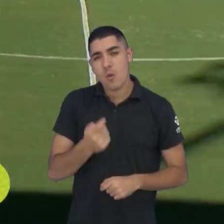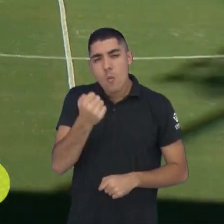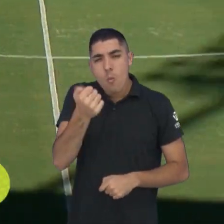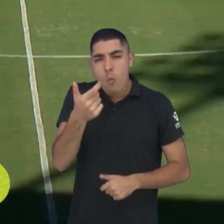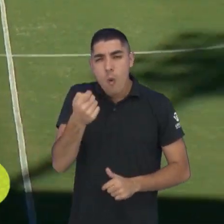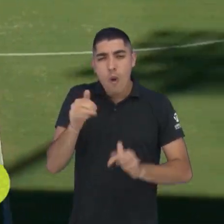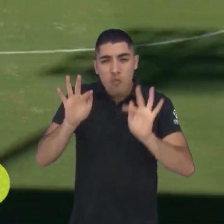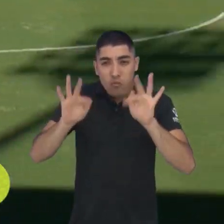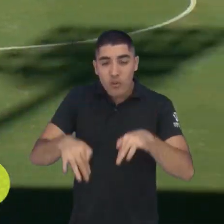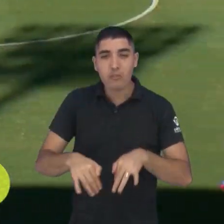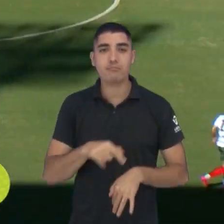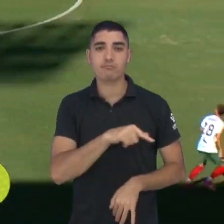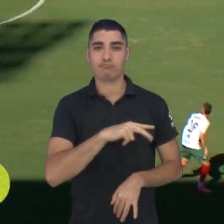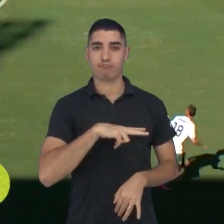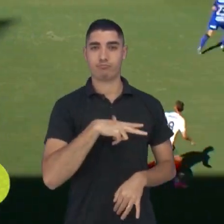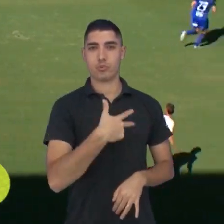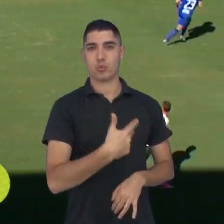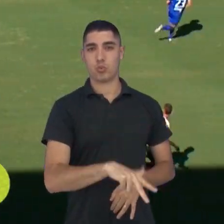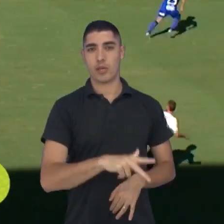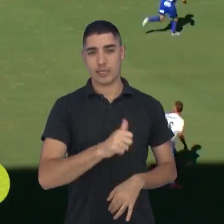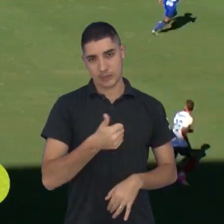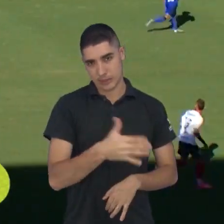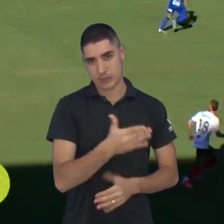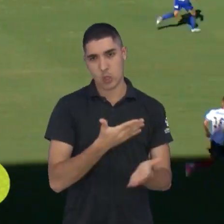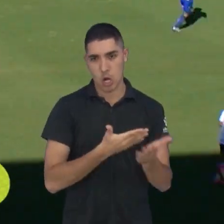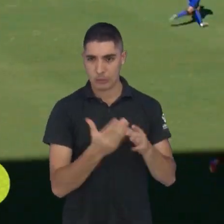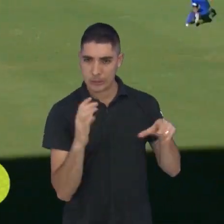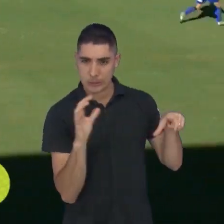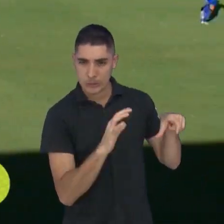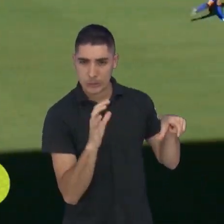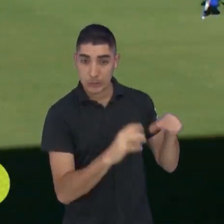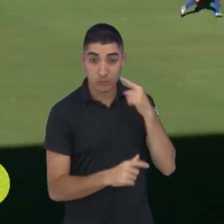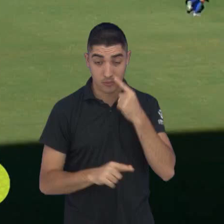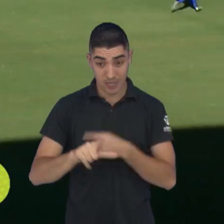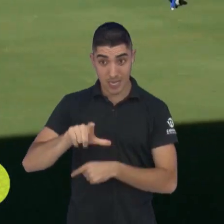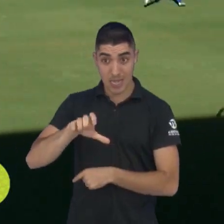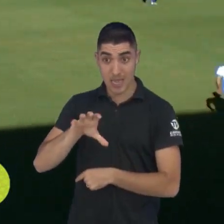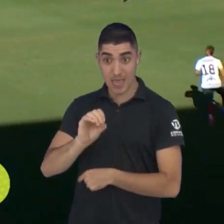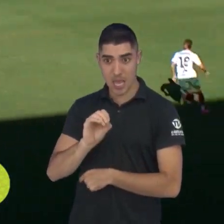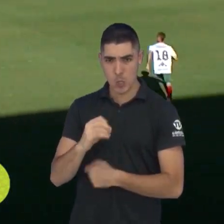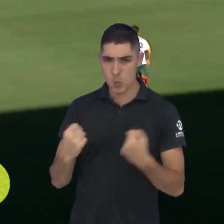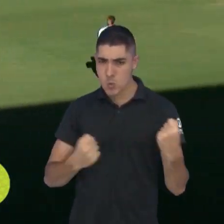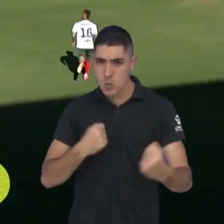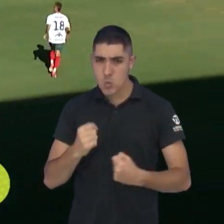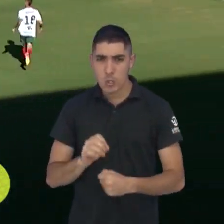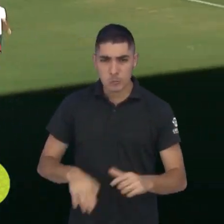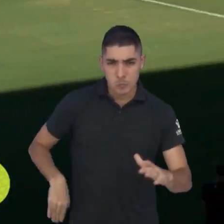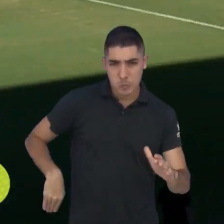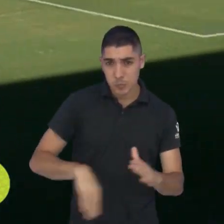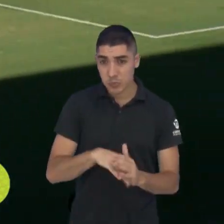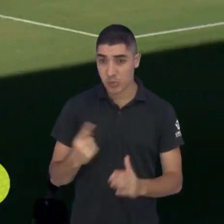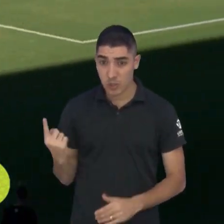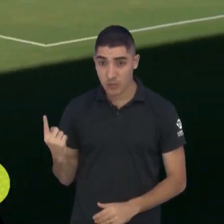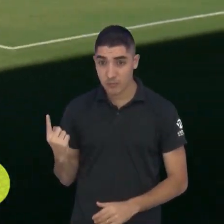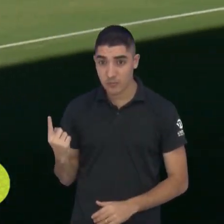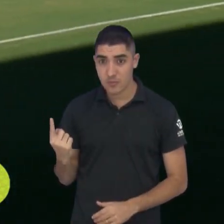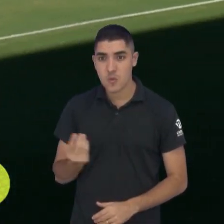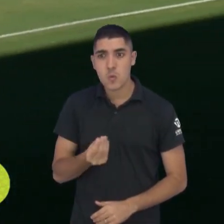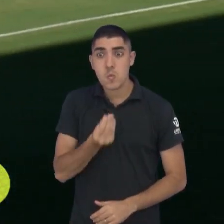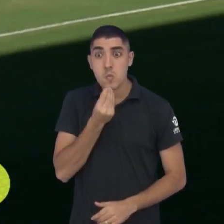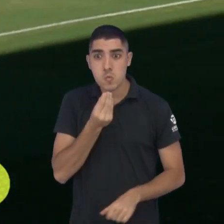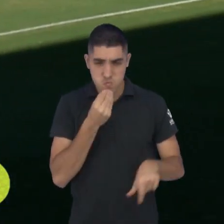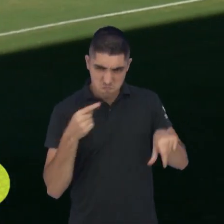finais, quem impressionou foi a Santista. Léo Santos carregou sozinho, com liberdade, e de fora da área arriscou. A